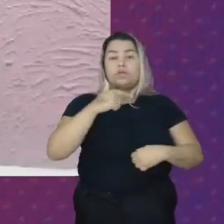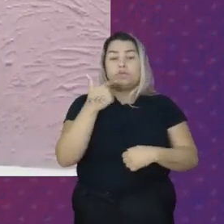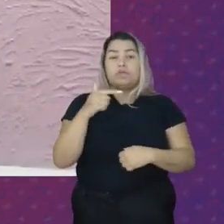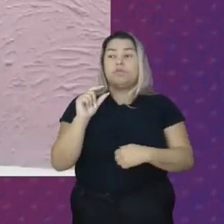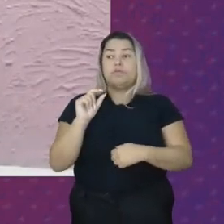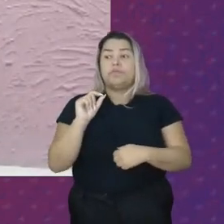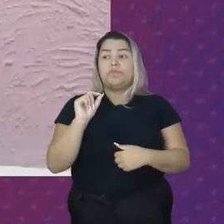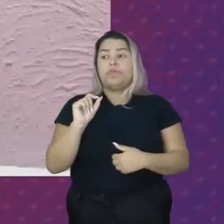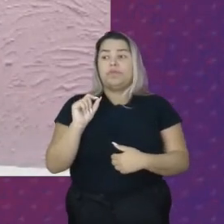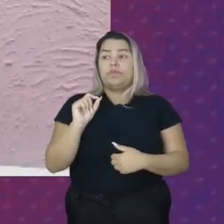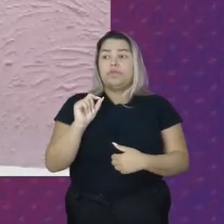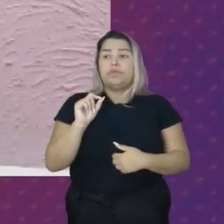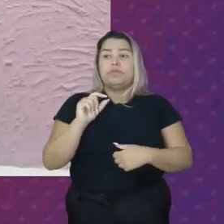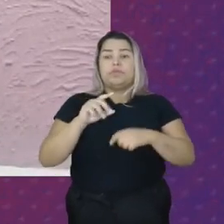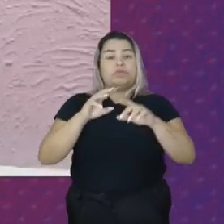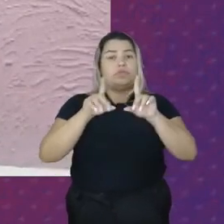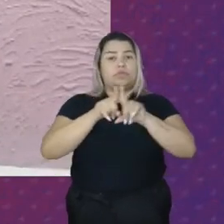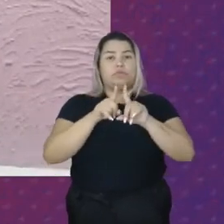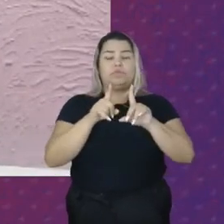tanto tributo,